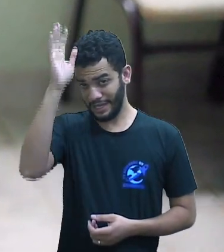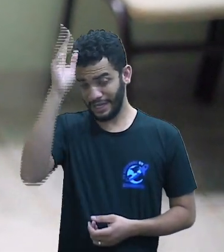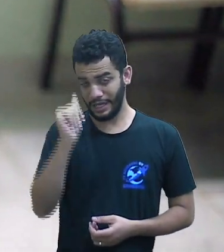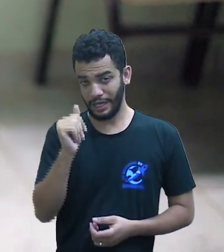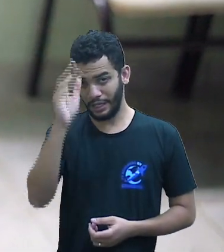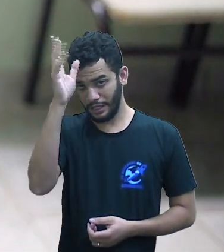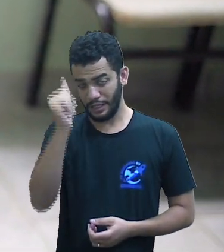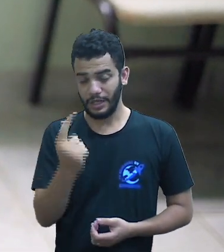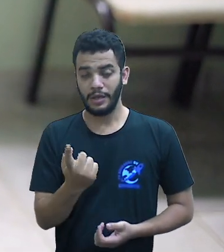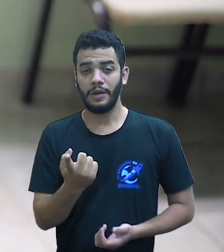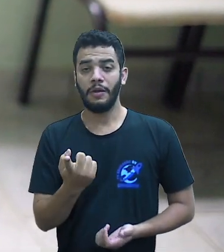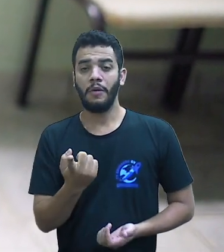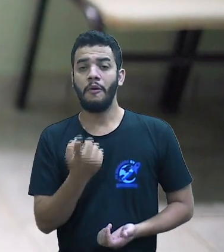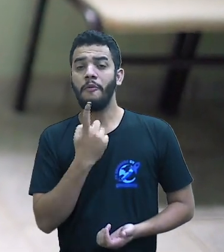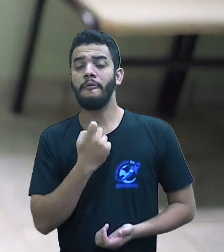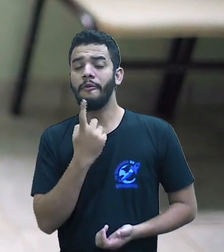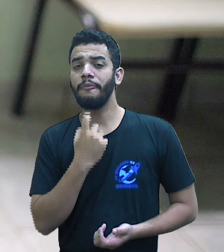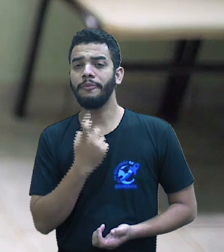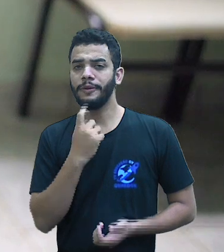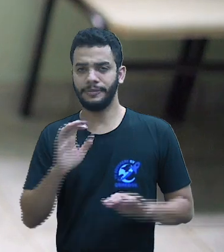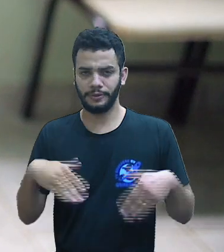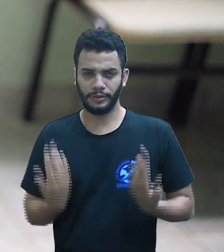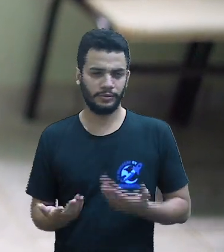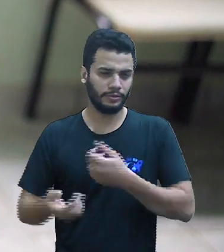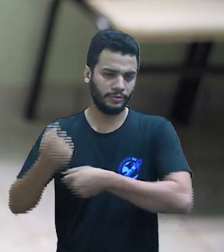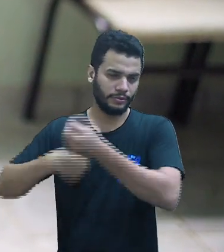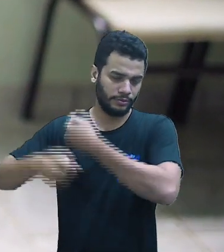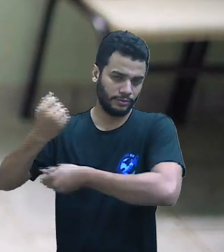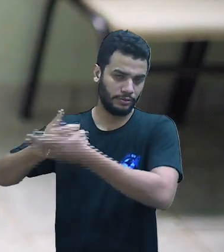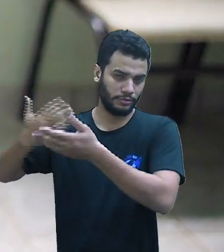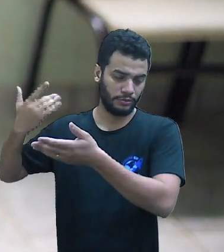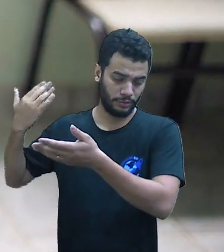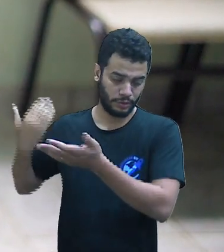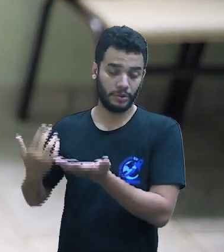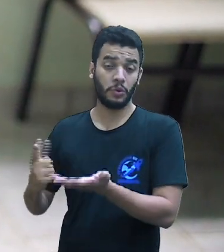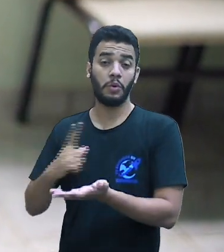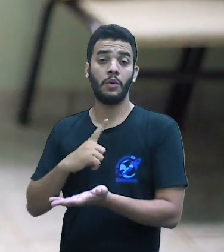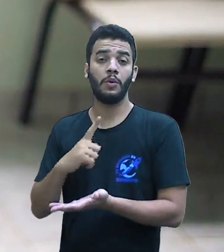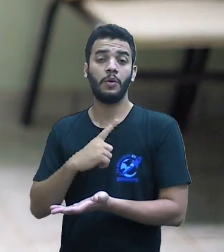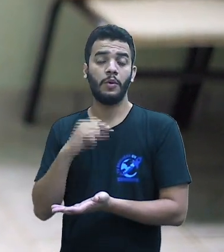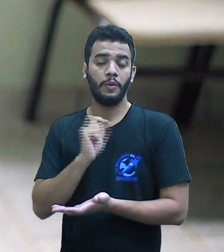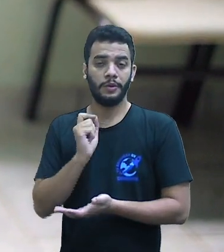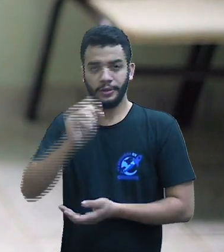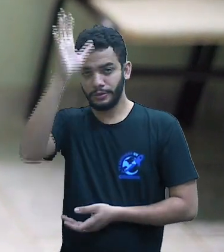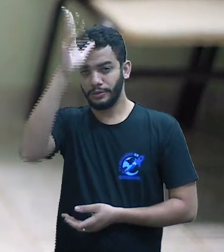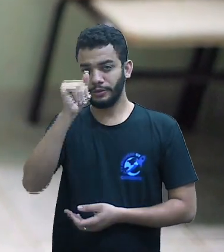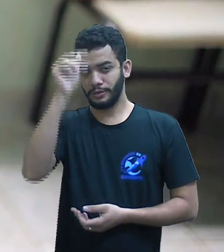uma vez a galinha ruiva. A galinha ruiva, ela tava